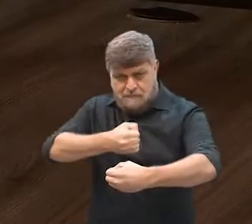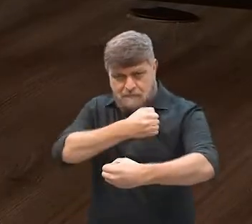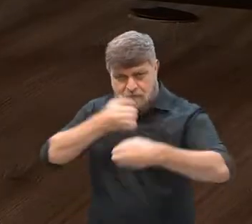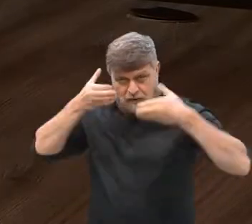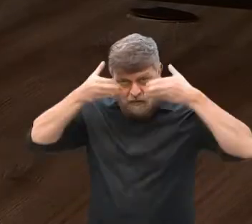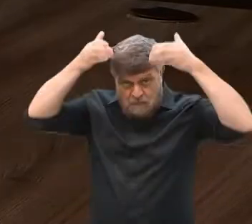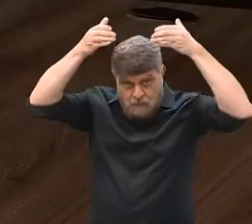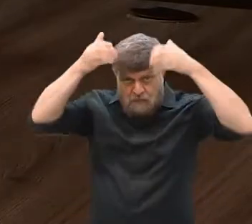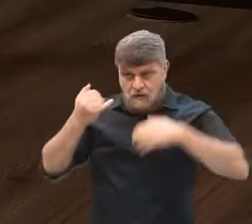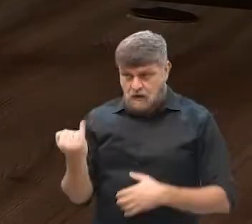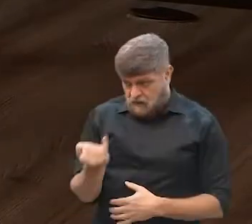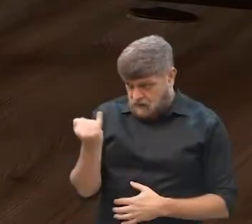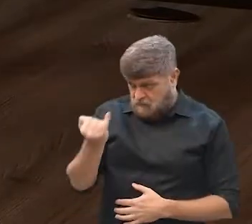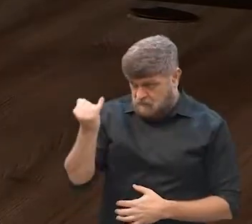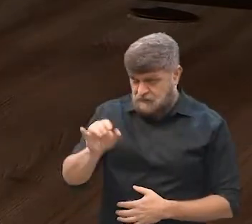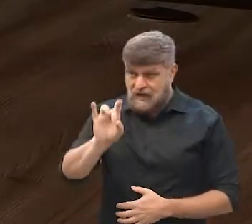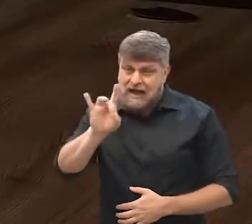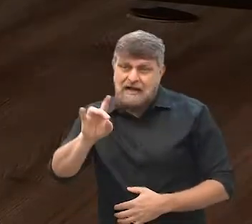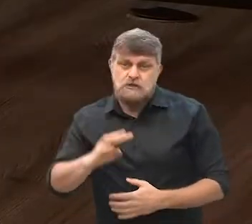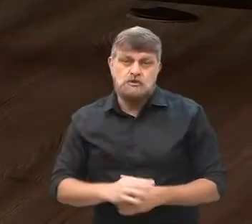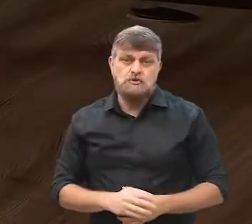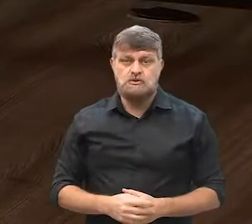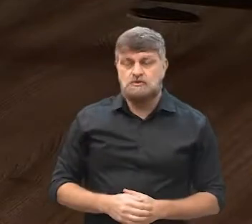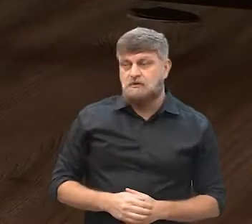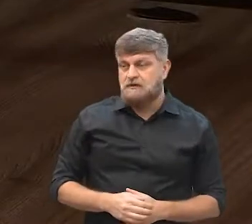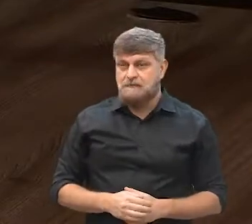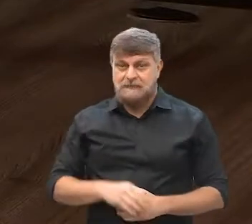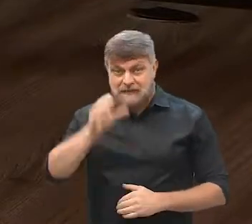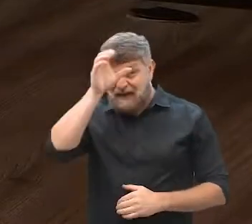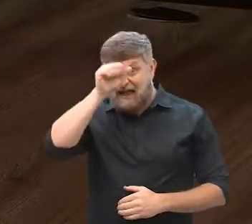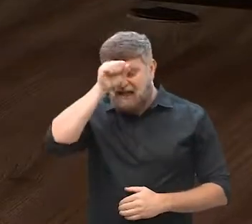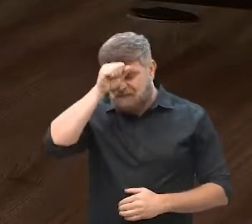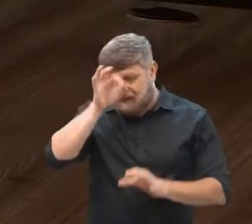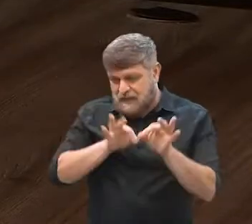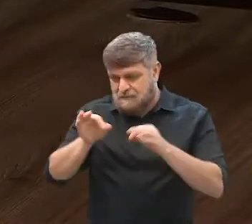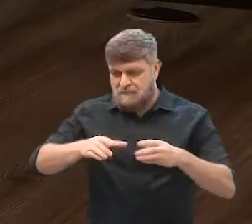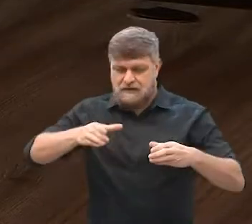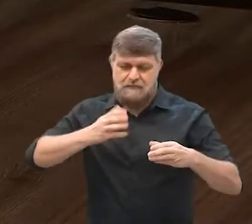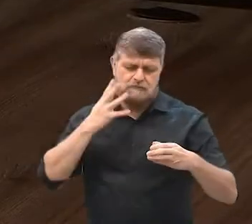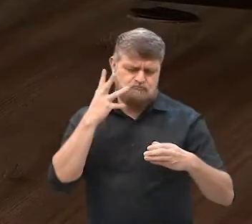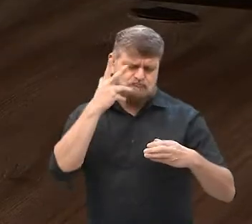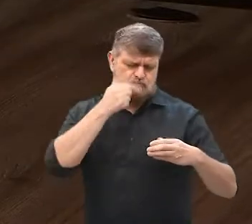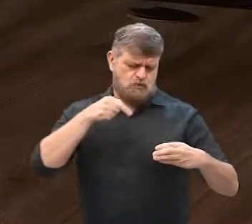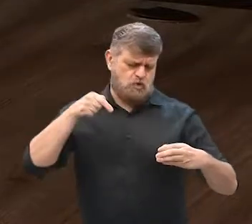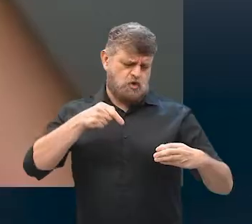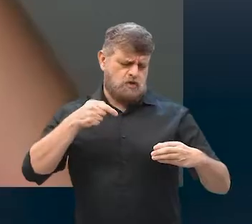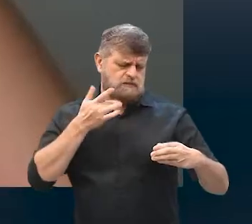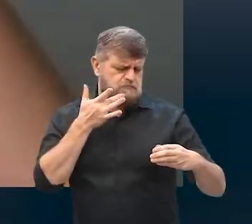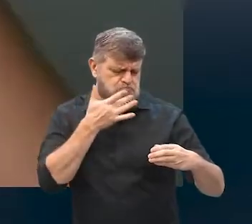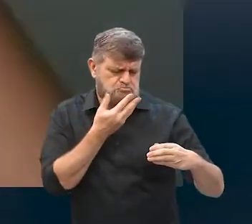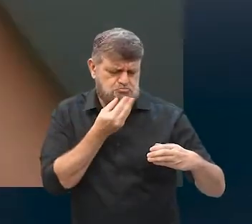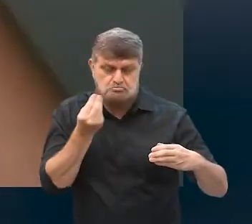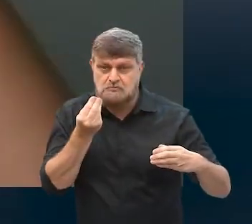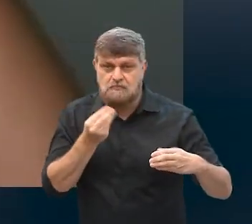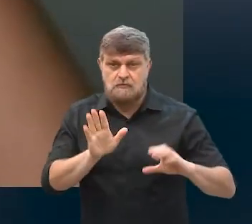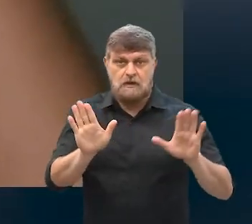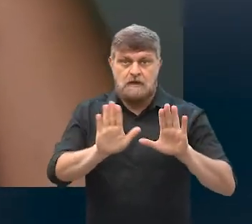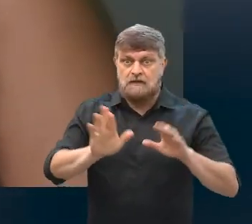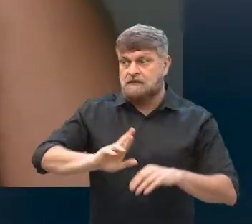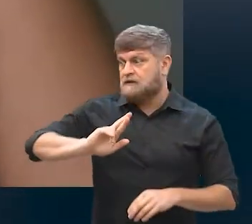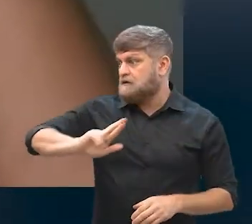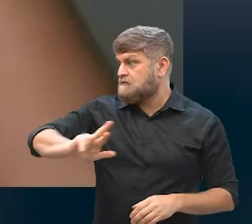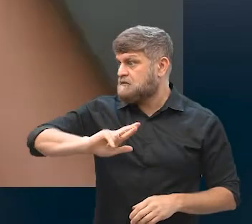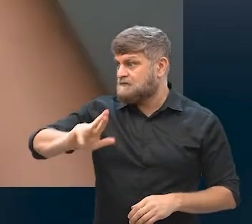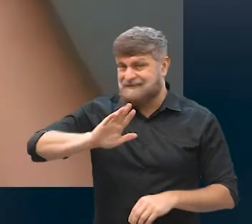a cozinhar, aprender a fazer pratos lindíssimos e saborosos? Não, pelo contrário,